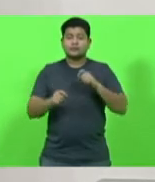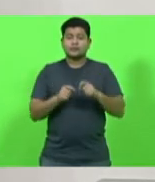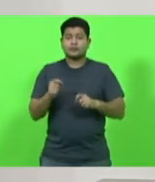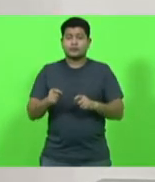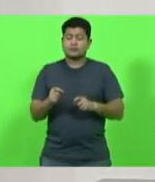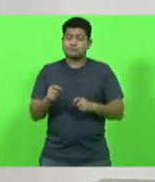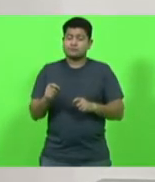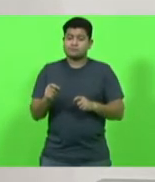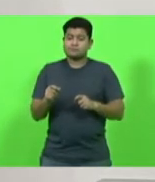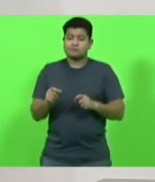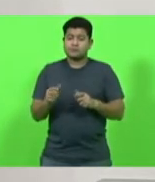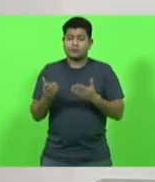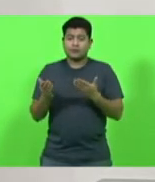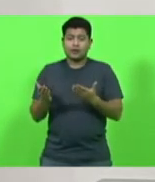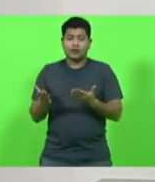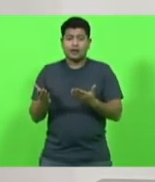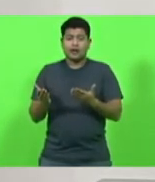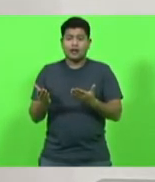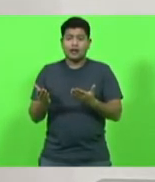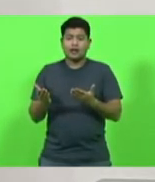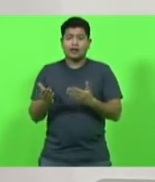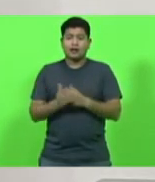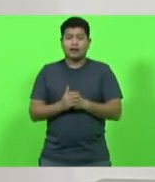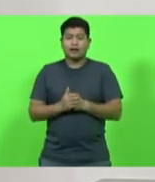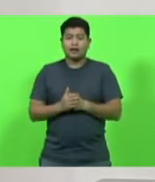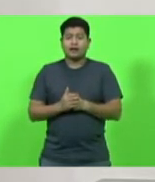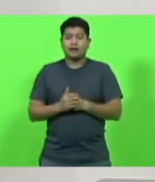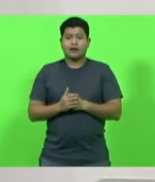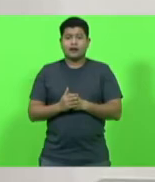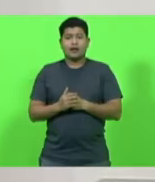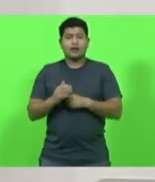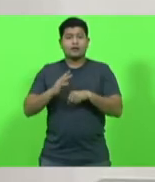vez deflagrada a doença,